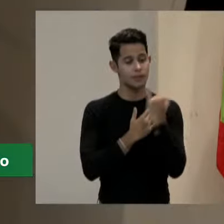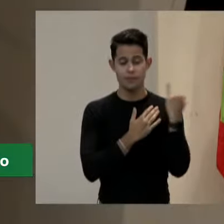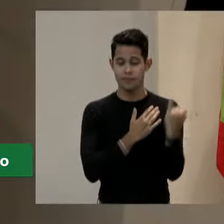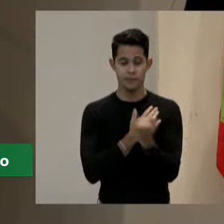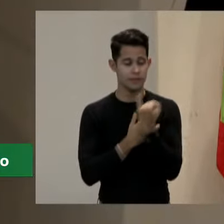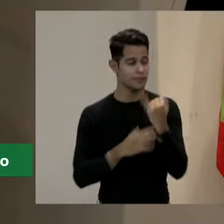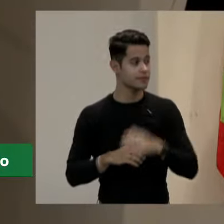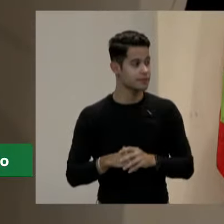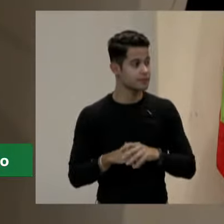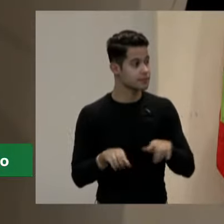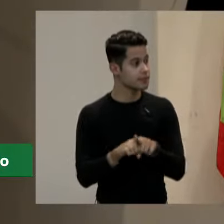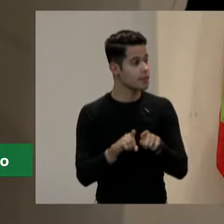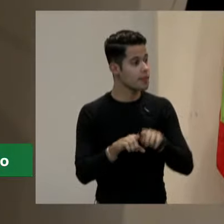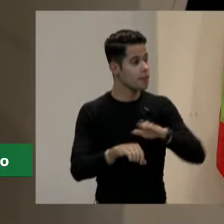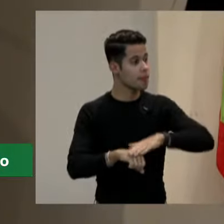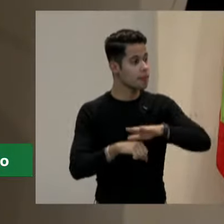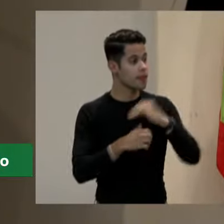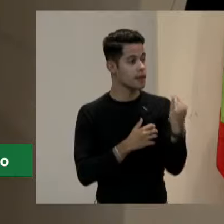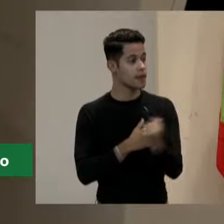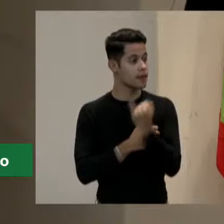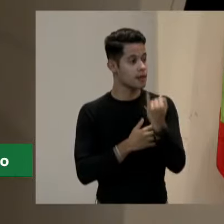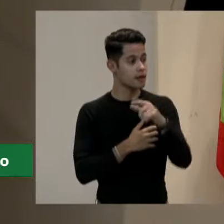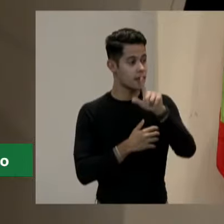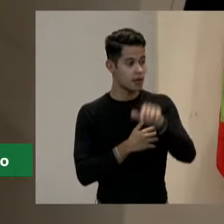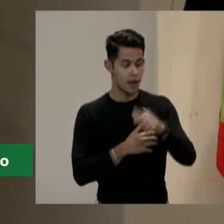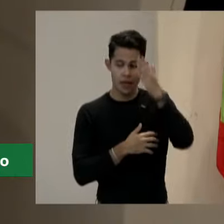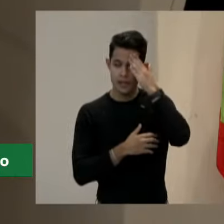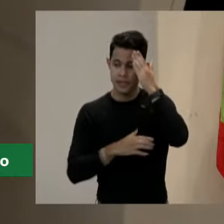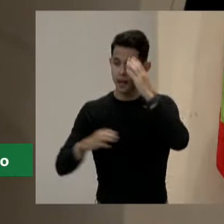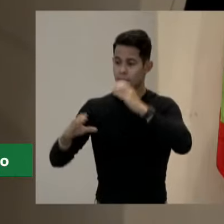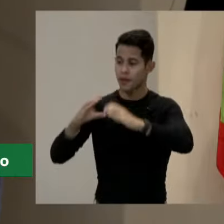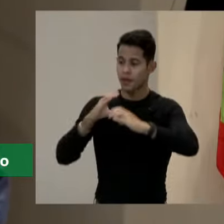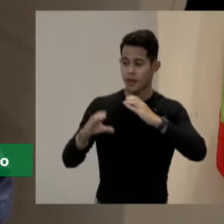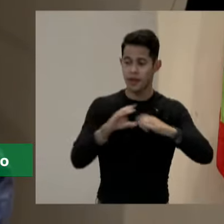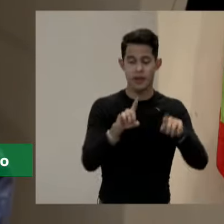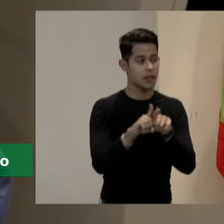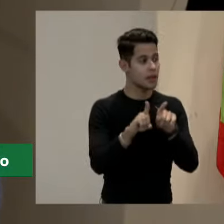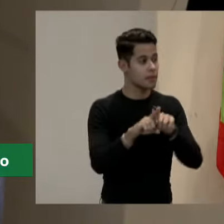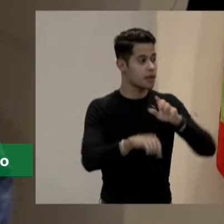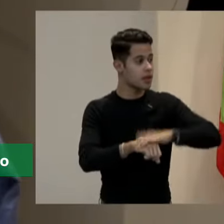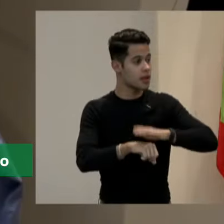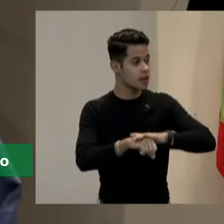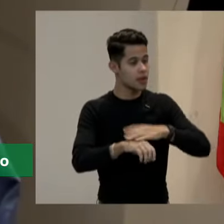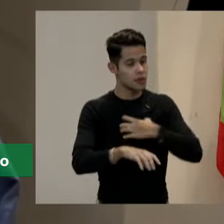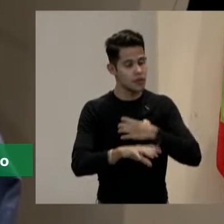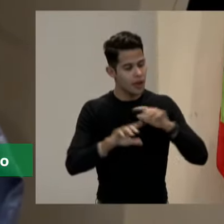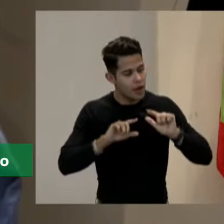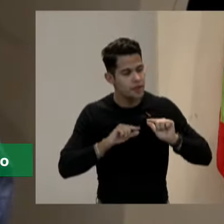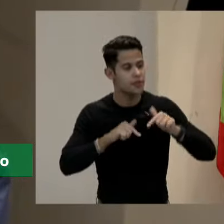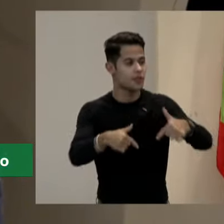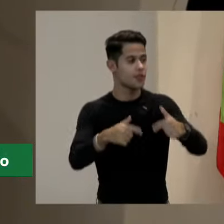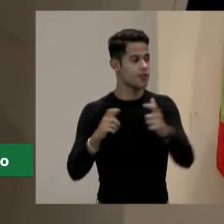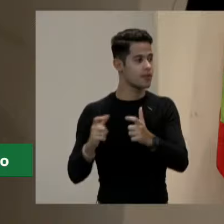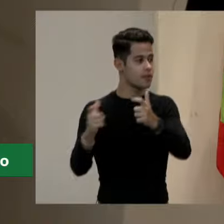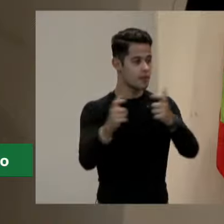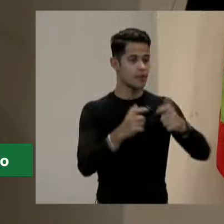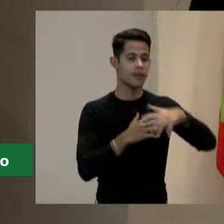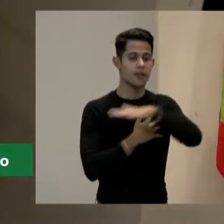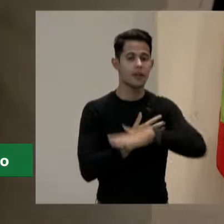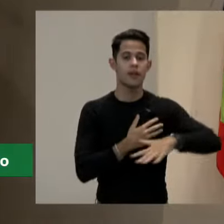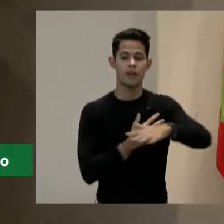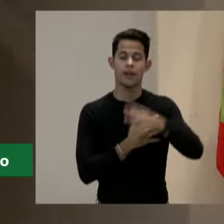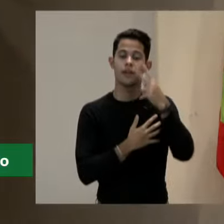E é o mais importante, é saber comunicar, é ter uma atitude ativa de ambos os lados. E eu via meus irmãos